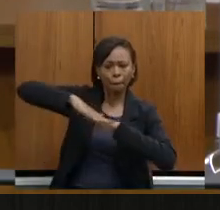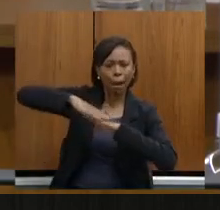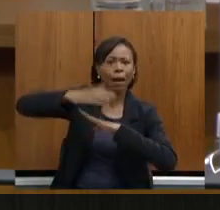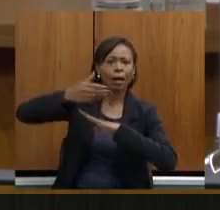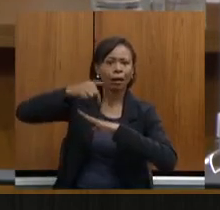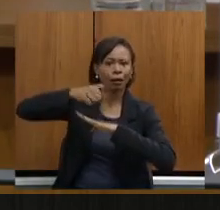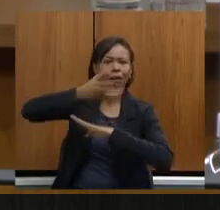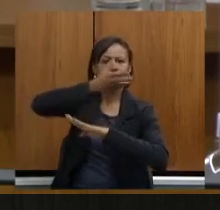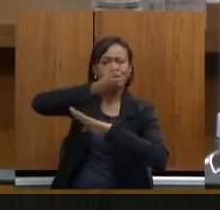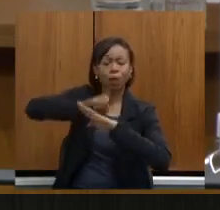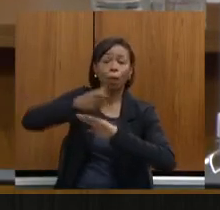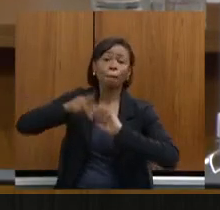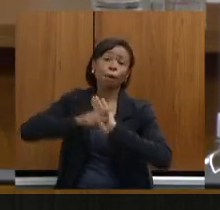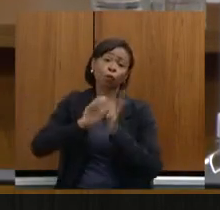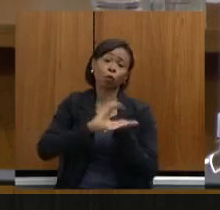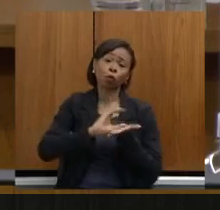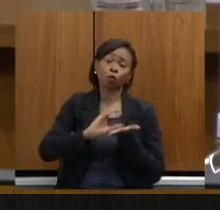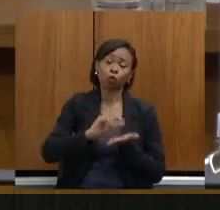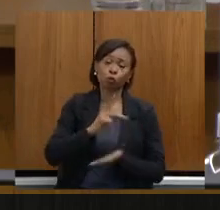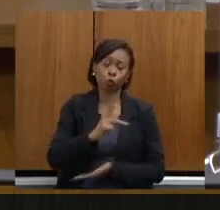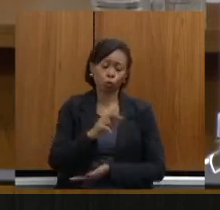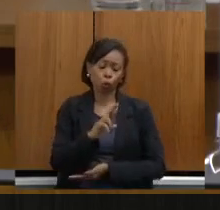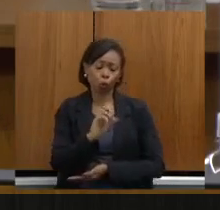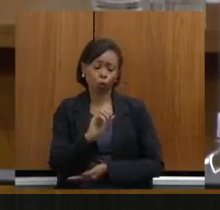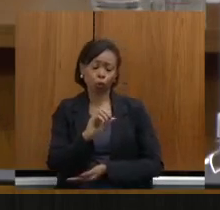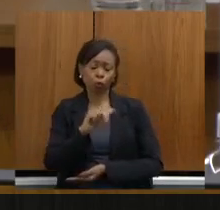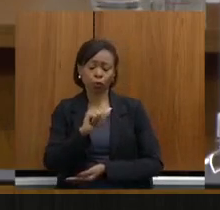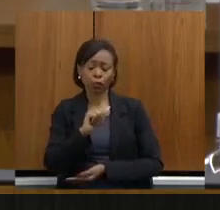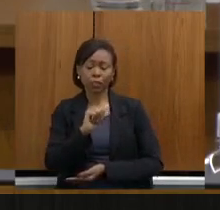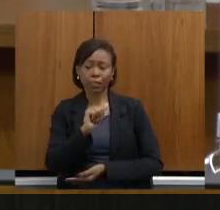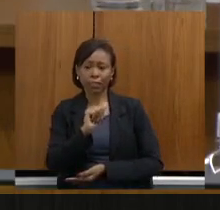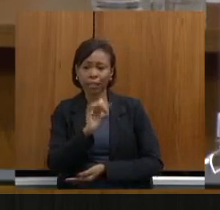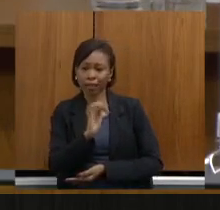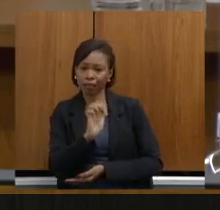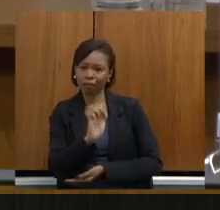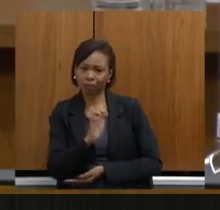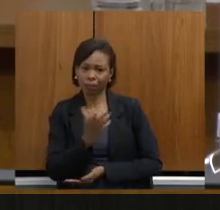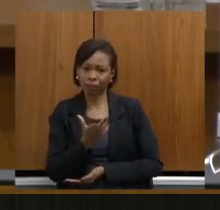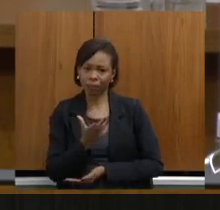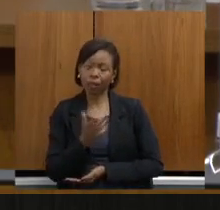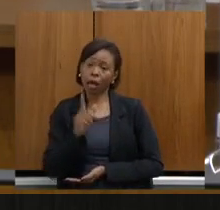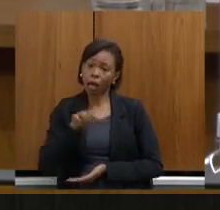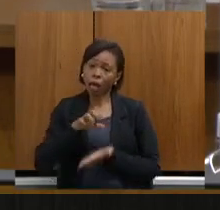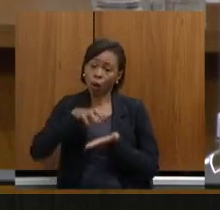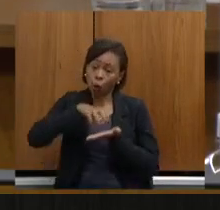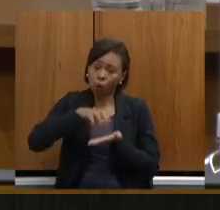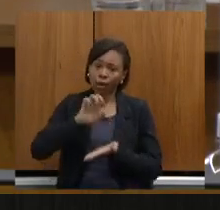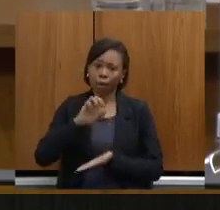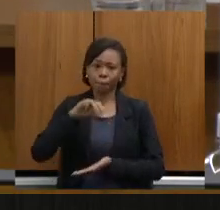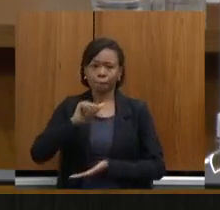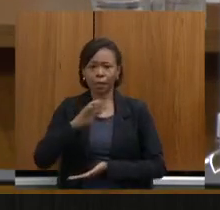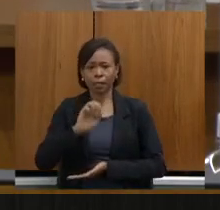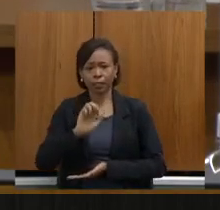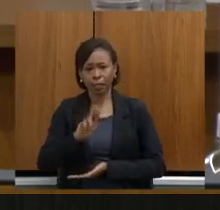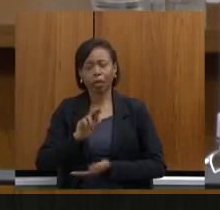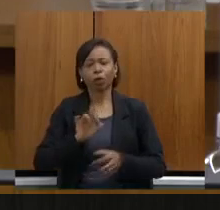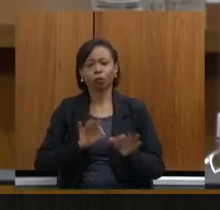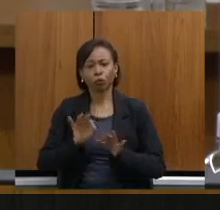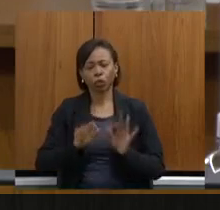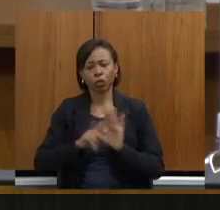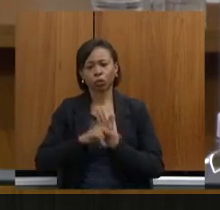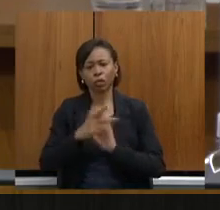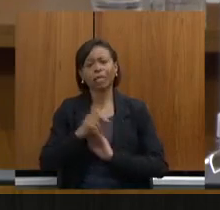também fez com recursos do PRONAF pelo projeto da Emater então esse trabalho já existe com os agricultores